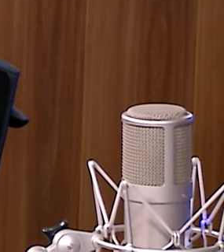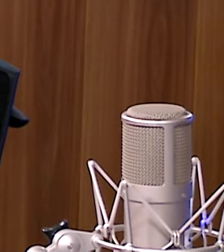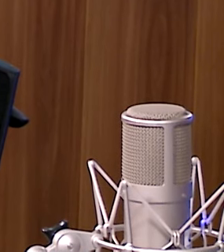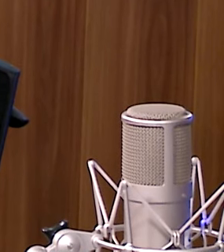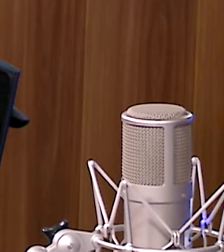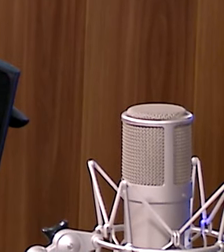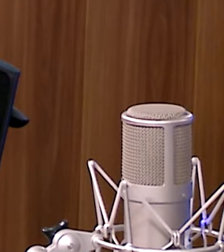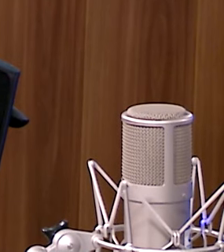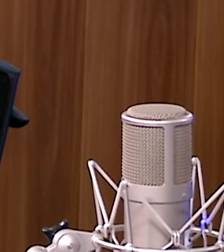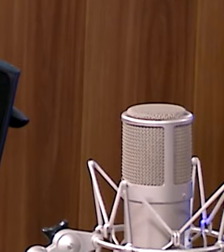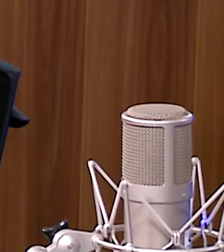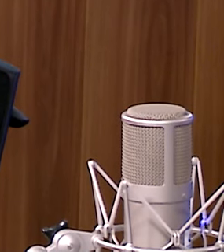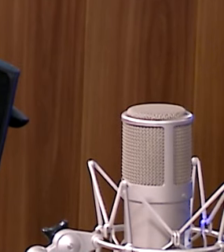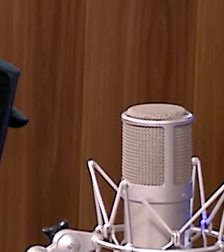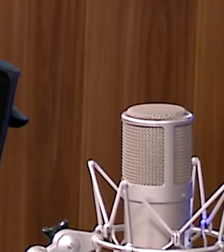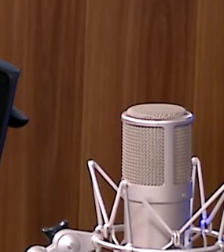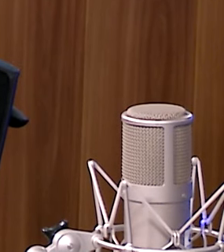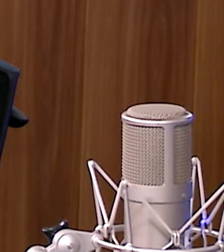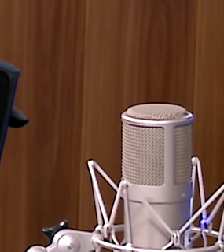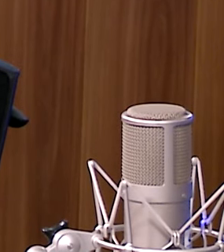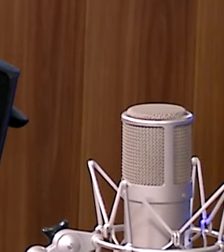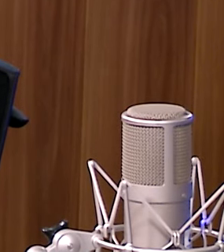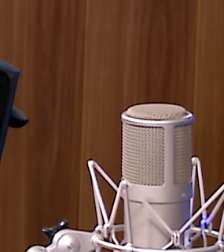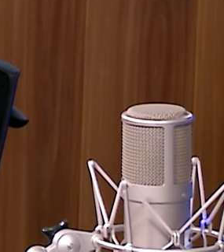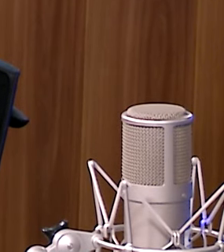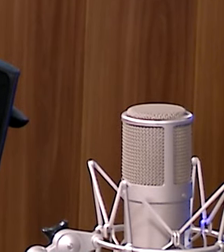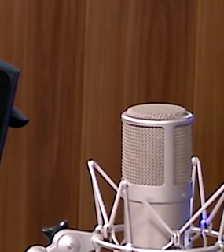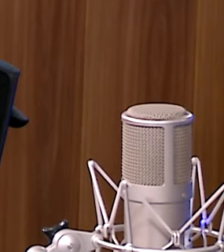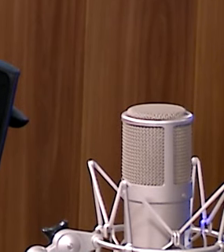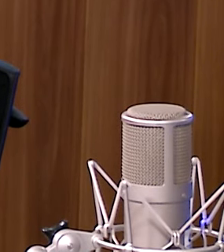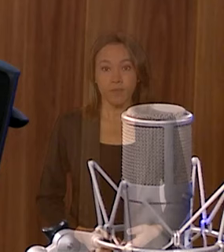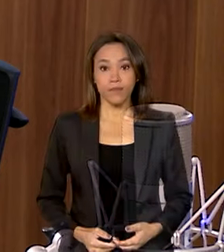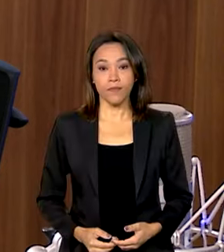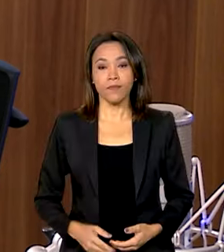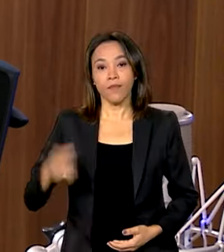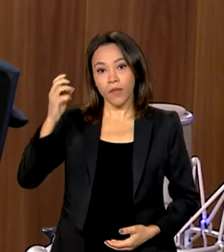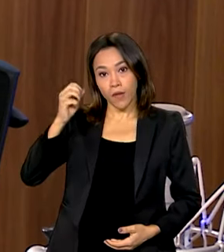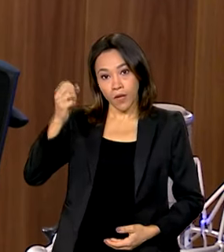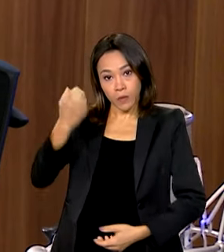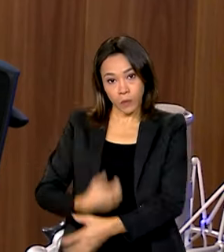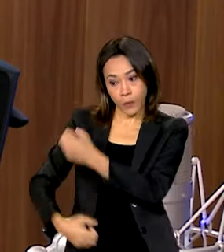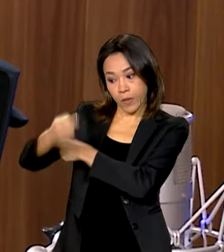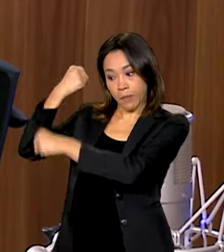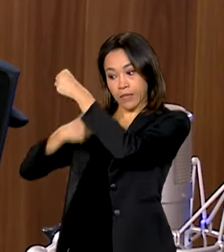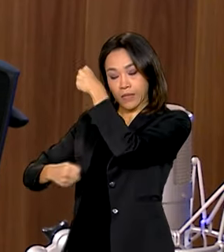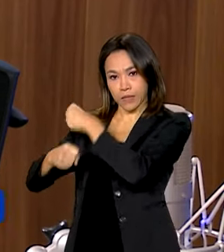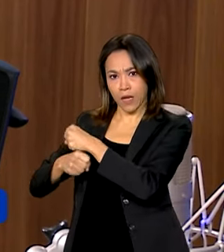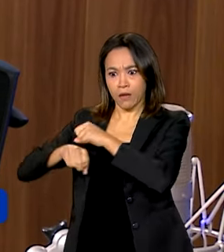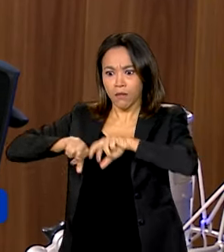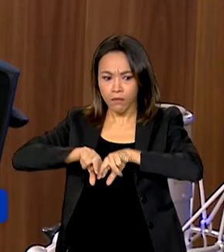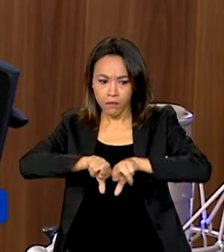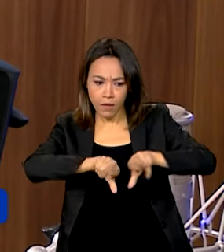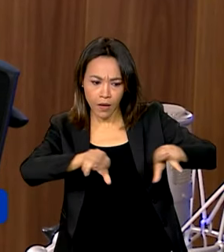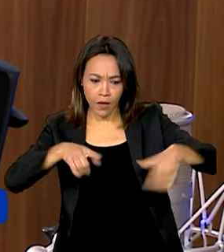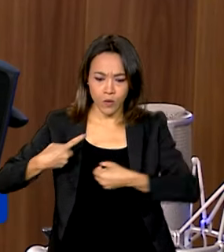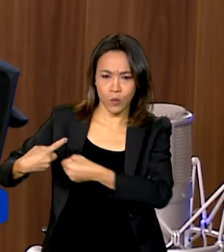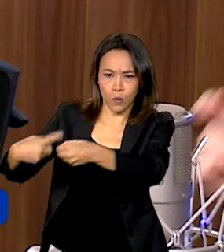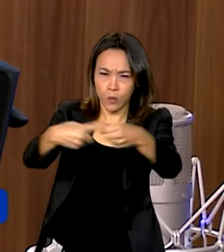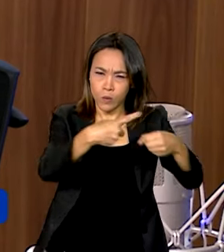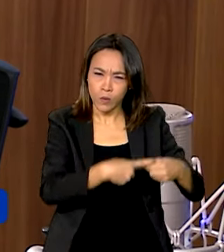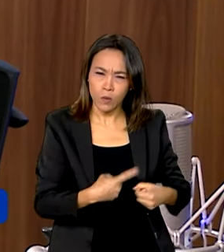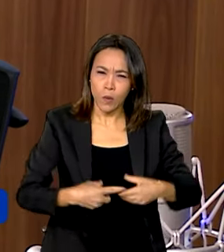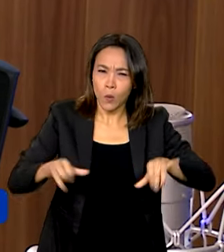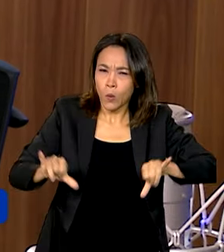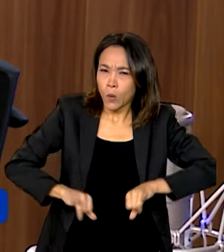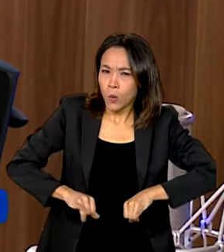Sul o ano passado mais de 350 municípios viveram situação de emergência sofreram 6 meses